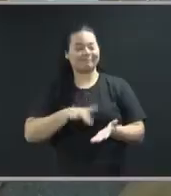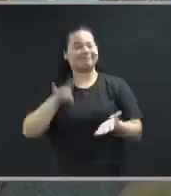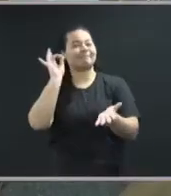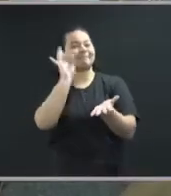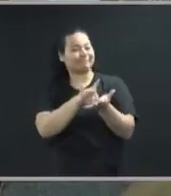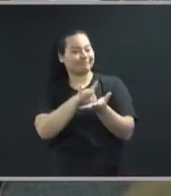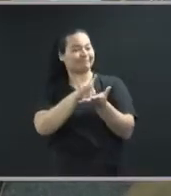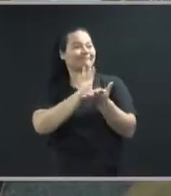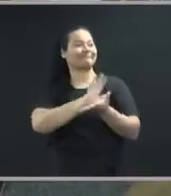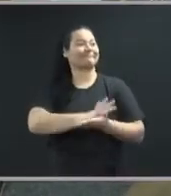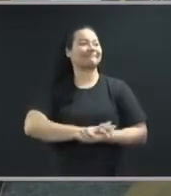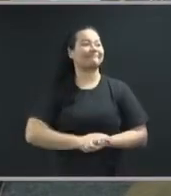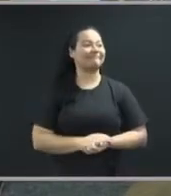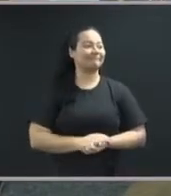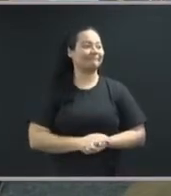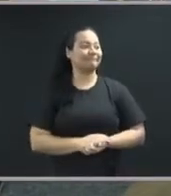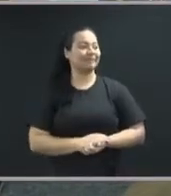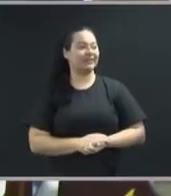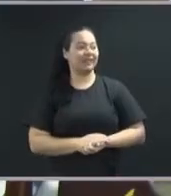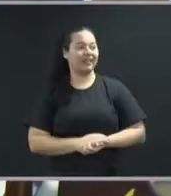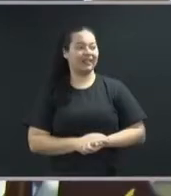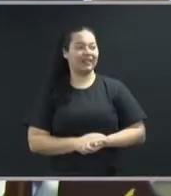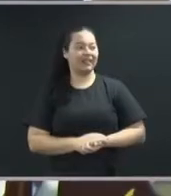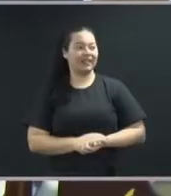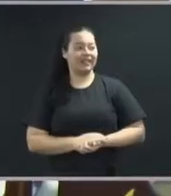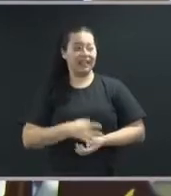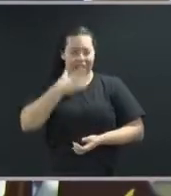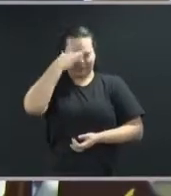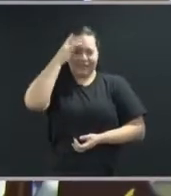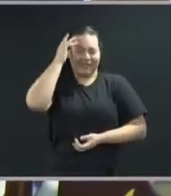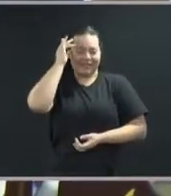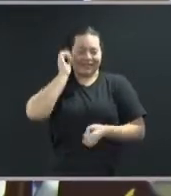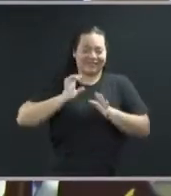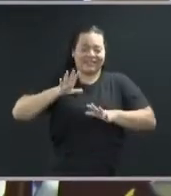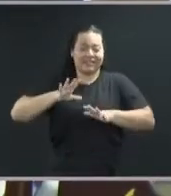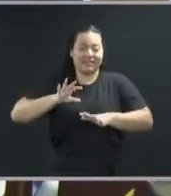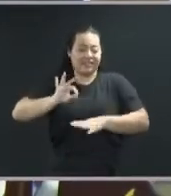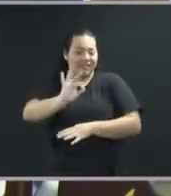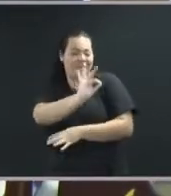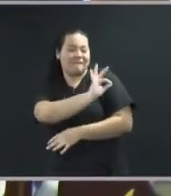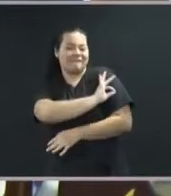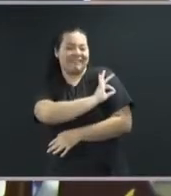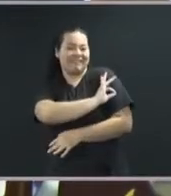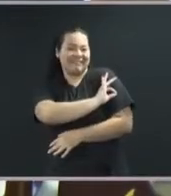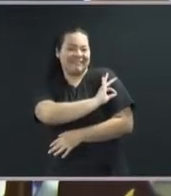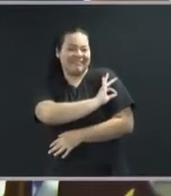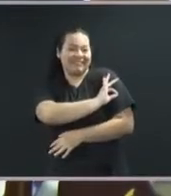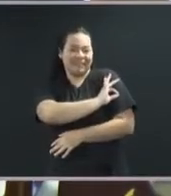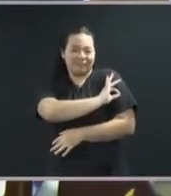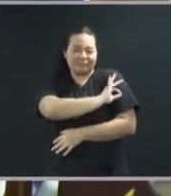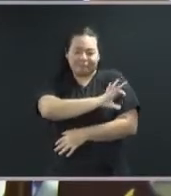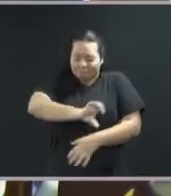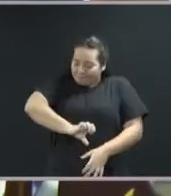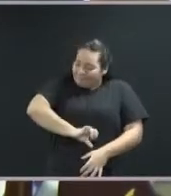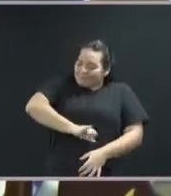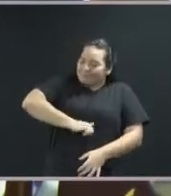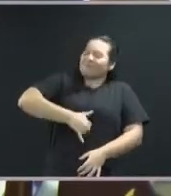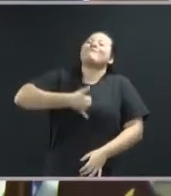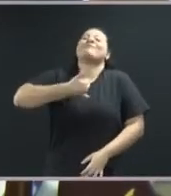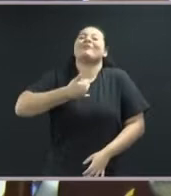Tem gente que tem muito orgulho de ser da Polícia Federal, de ser do Exército, ser da Marinha. Meu